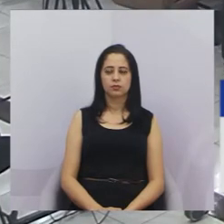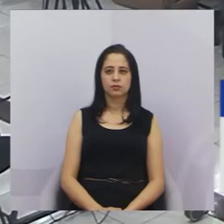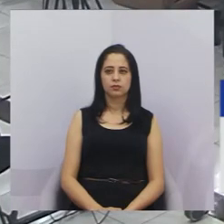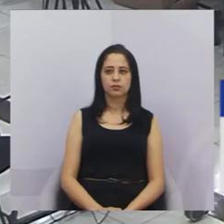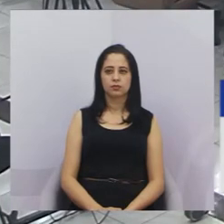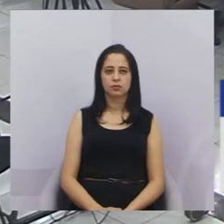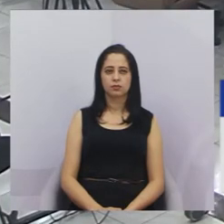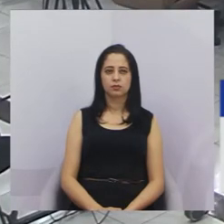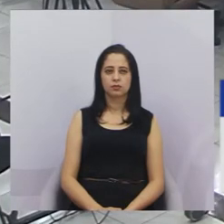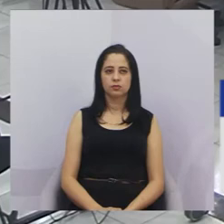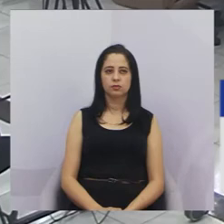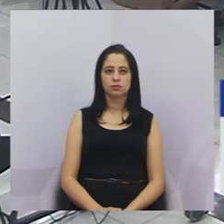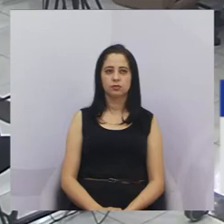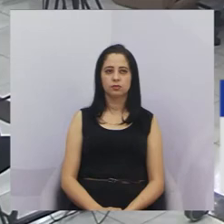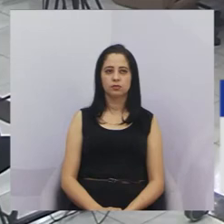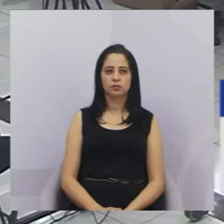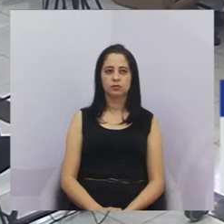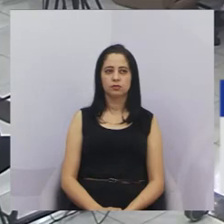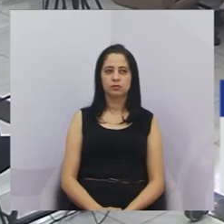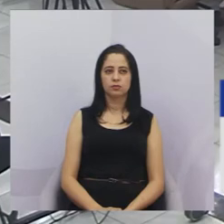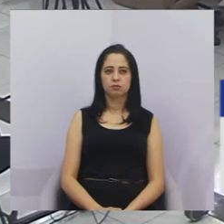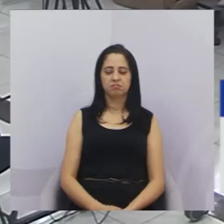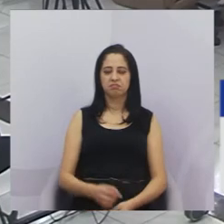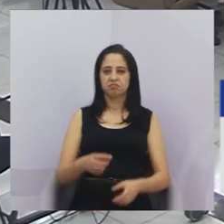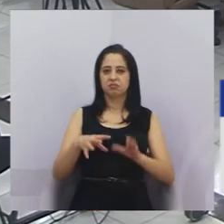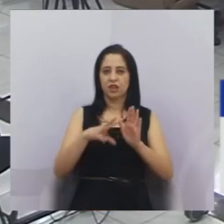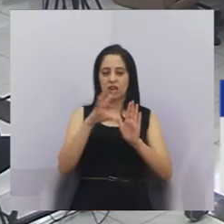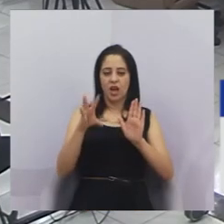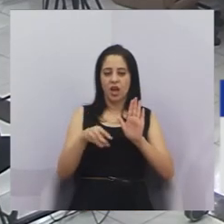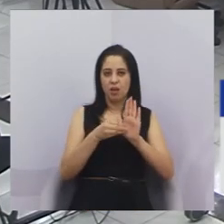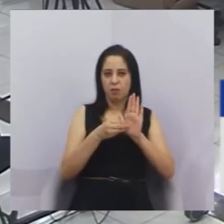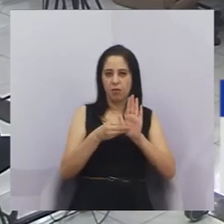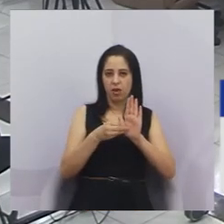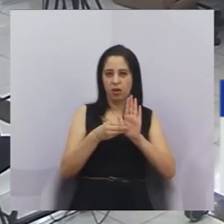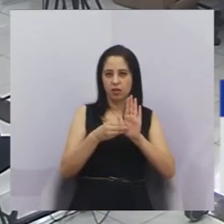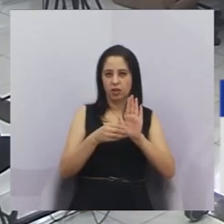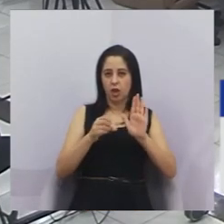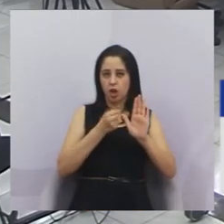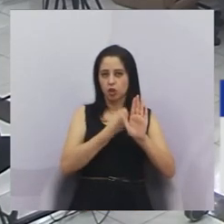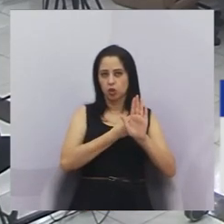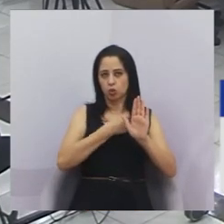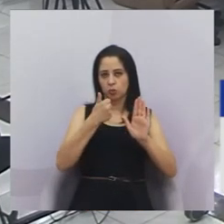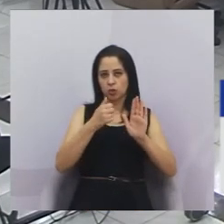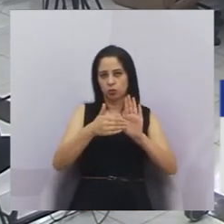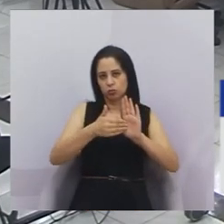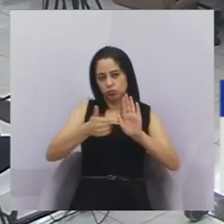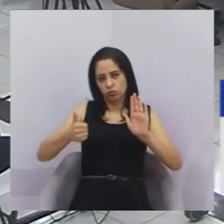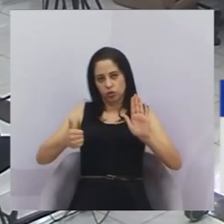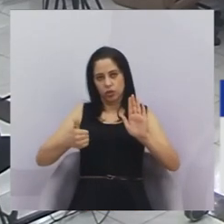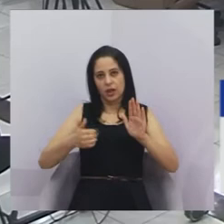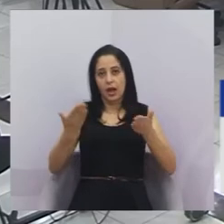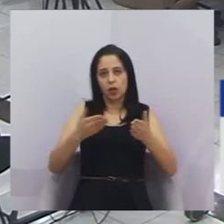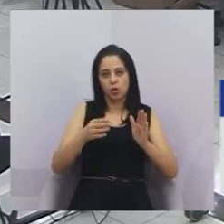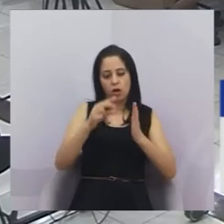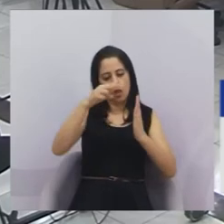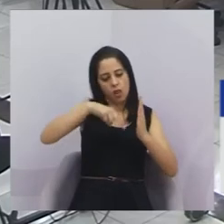A emenda número 1 foi retirada pelo autor. Peço ao primeiro secretário que faça a leitura da emenda número 2.